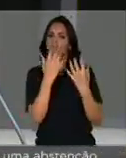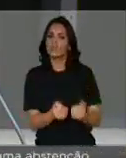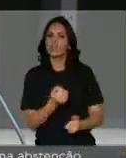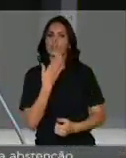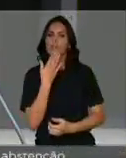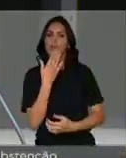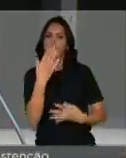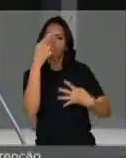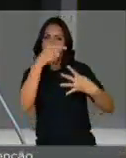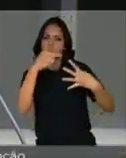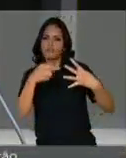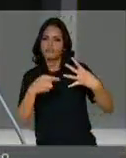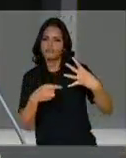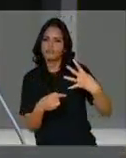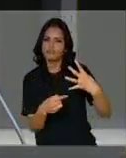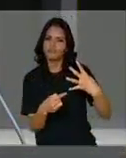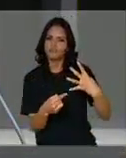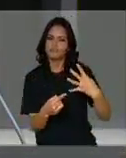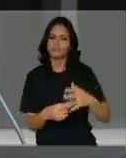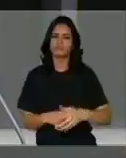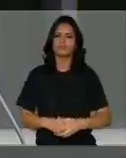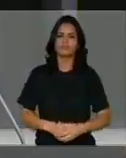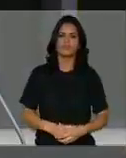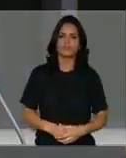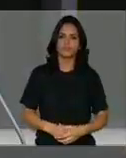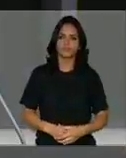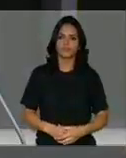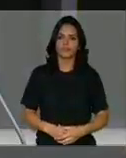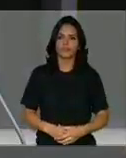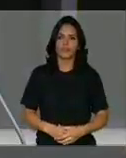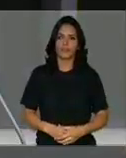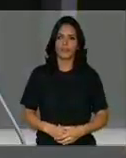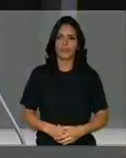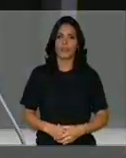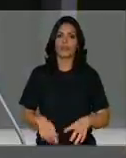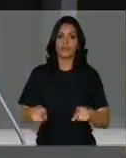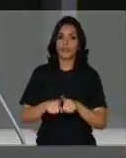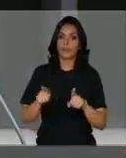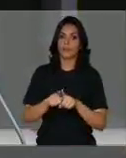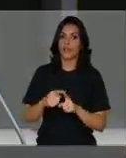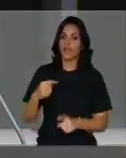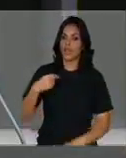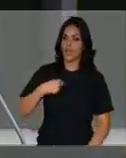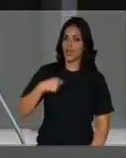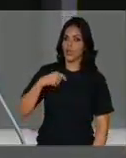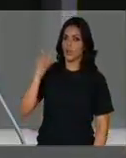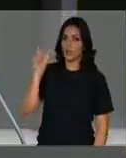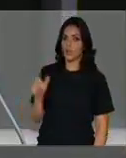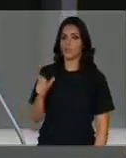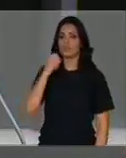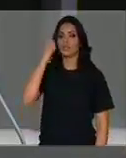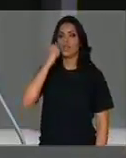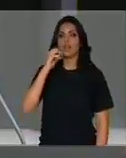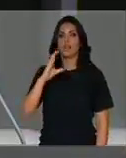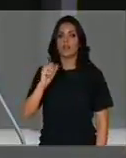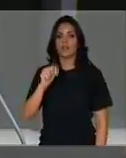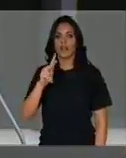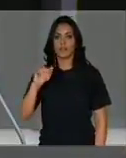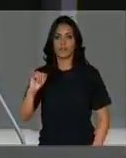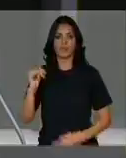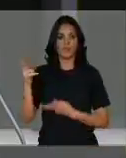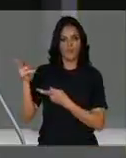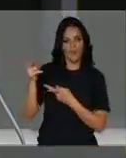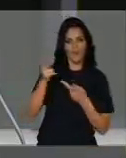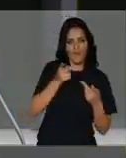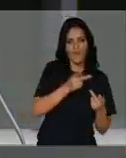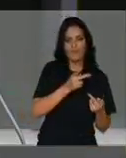seu pedido, da sua inclusão. Nós fomos convidados ainda, eu e o senador Capi, para participarmos